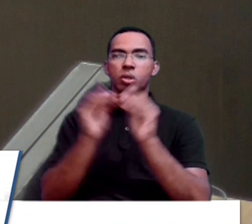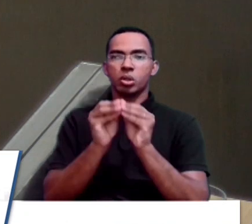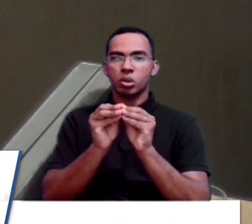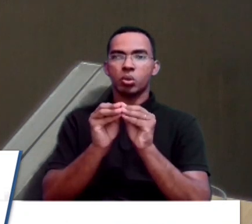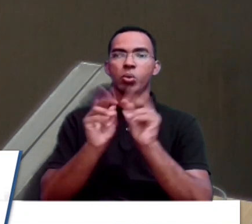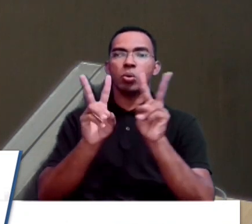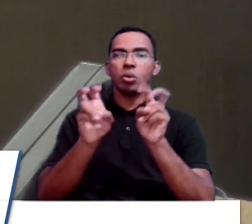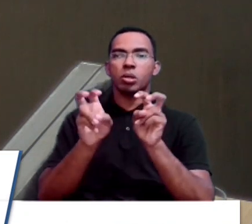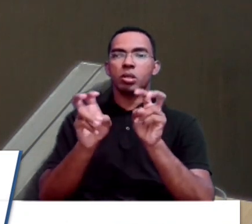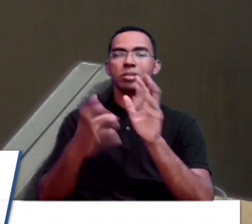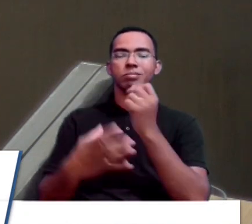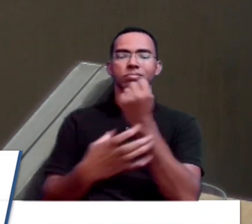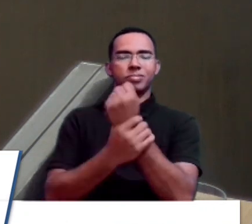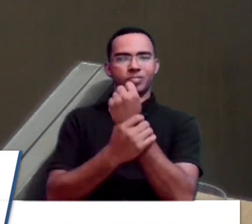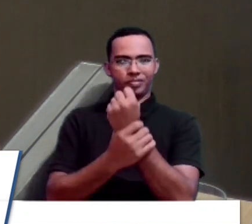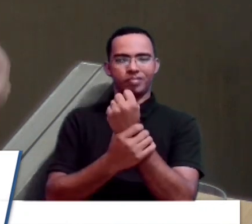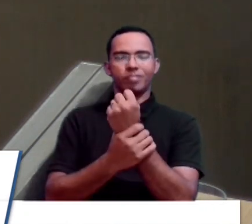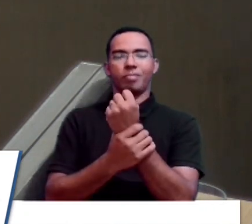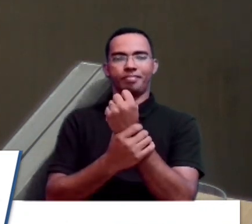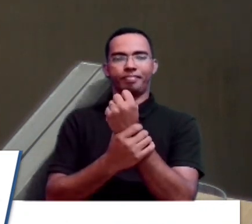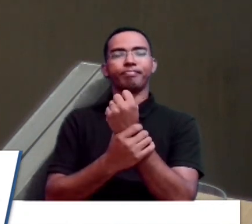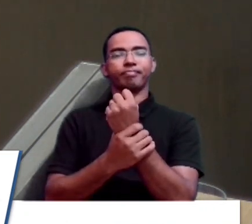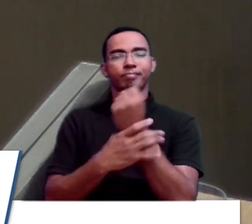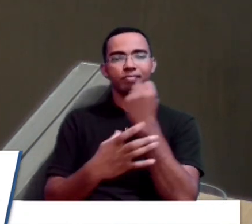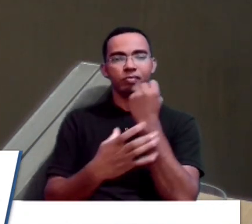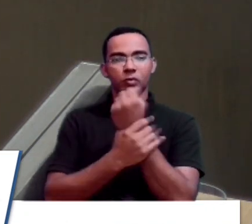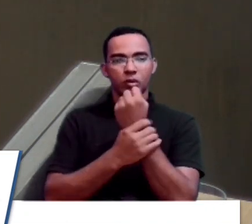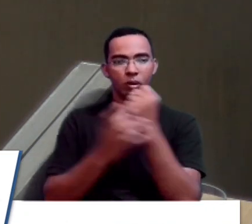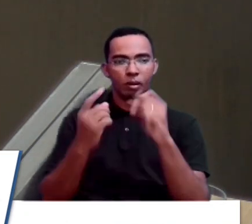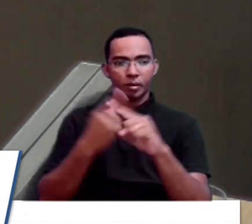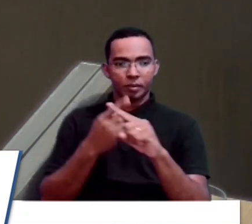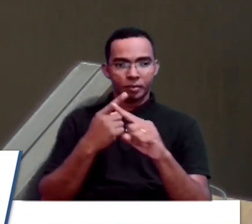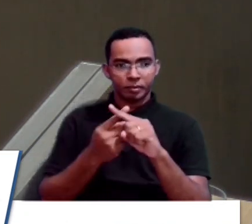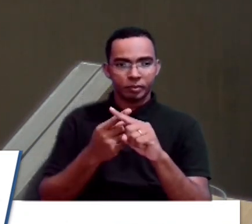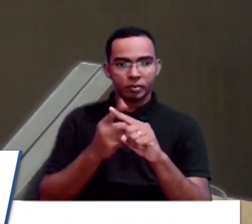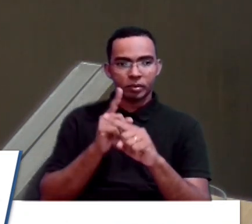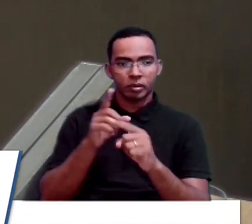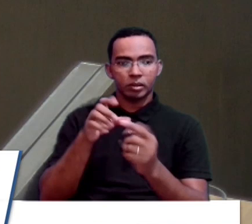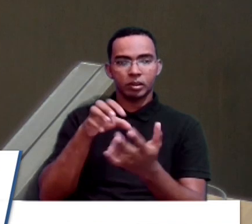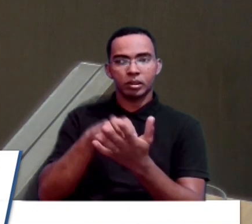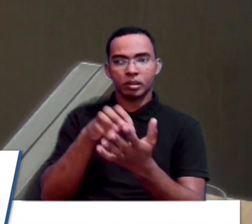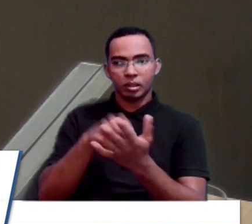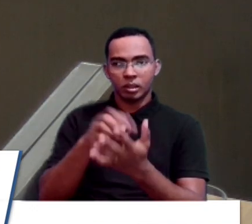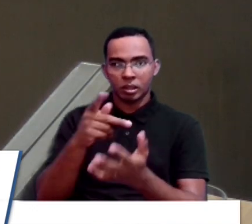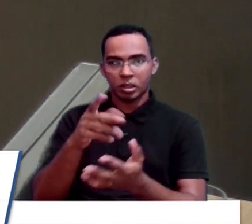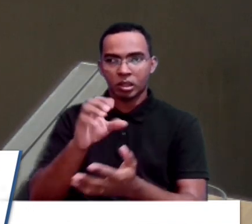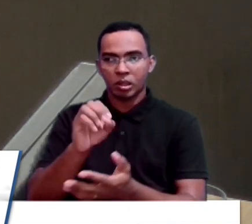segurança. É Sim. A segurança. Porque o Centro Pop fornece tudo, fornece